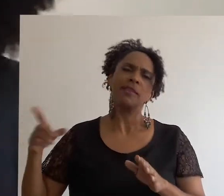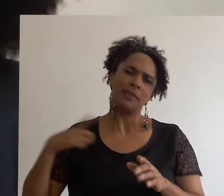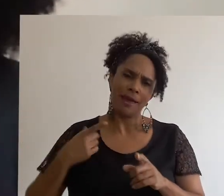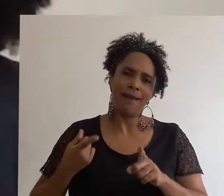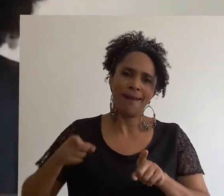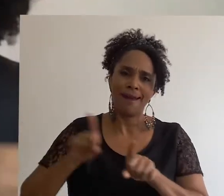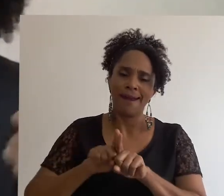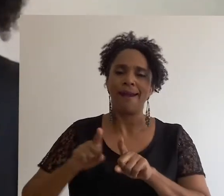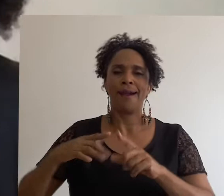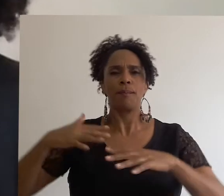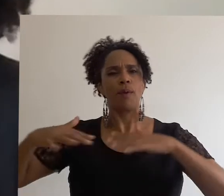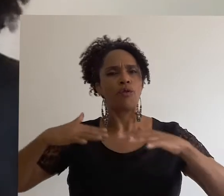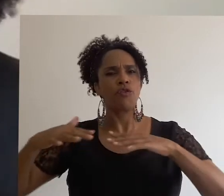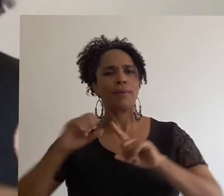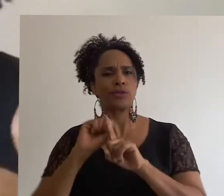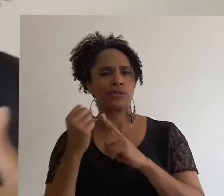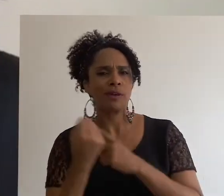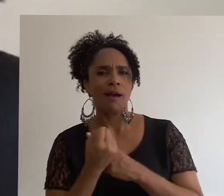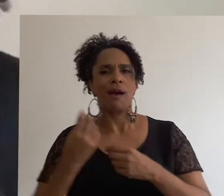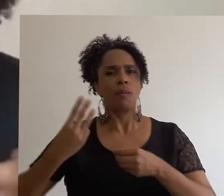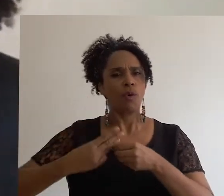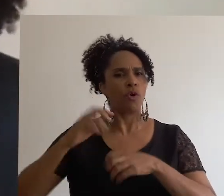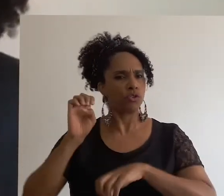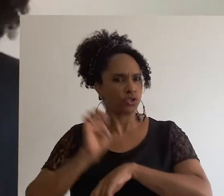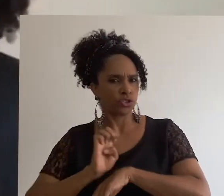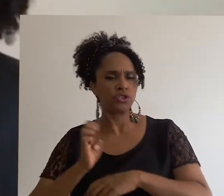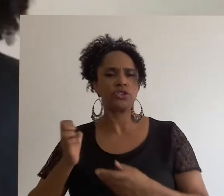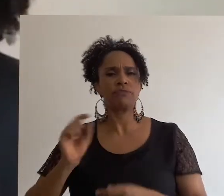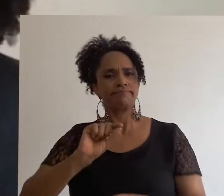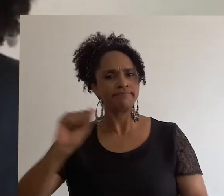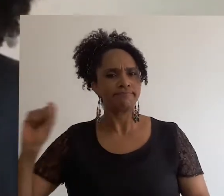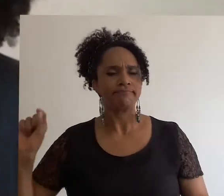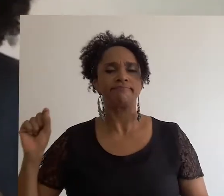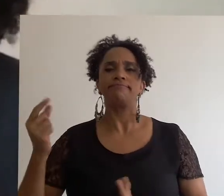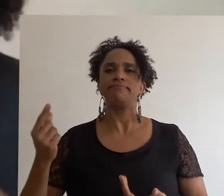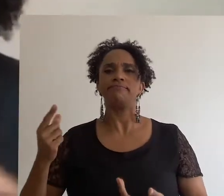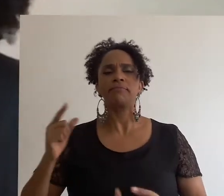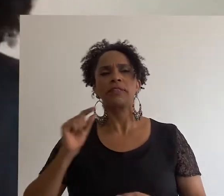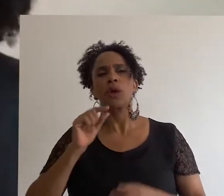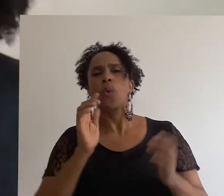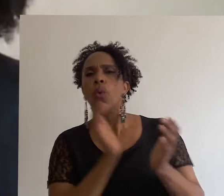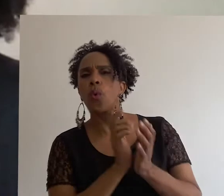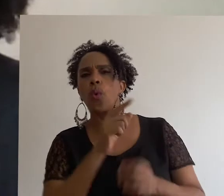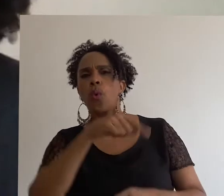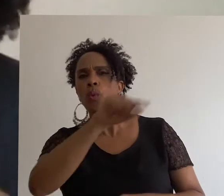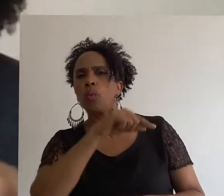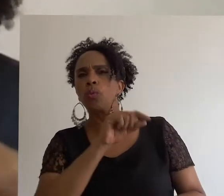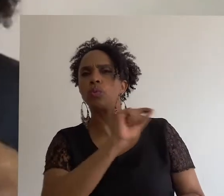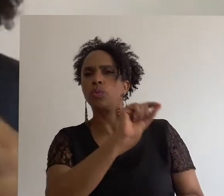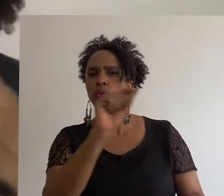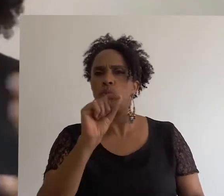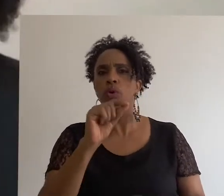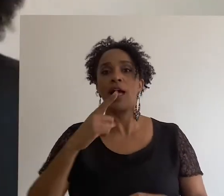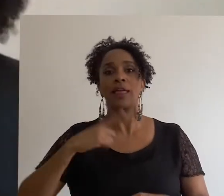em movimentos sociais, poder público municipais e estaduais, entidades de